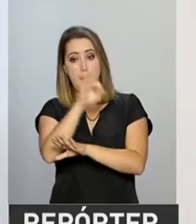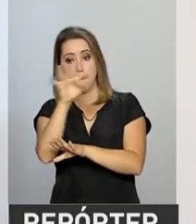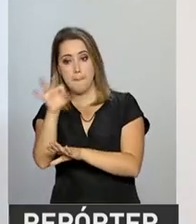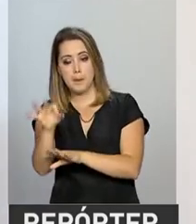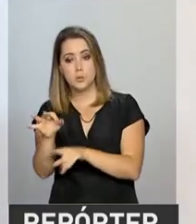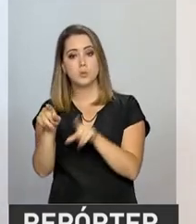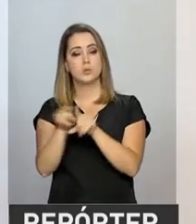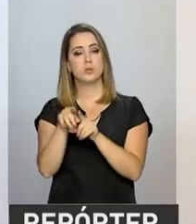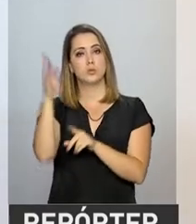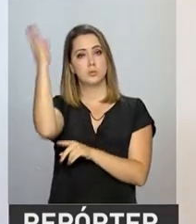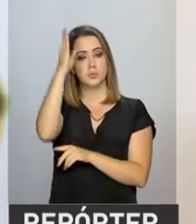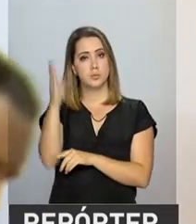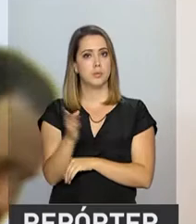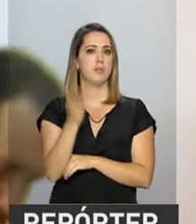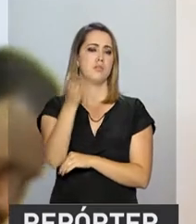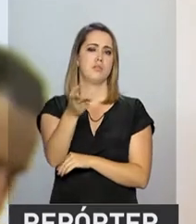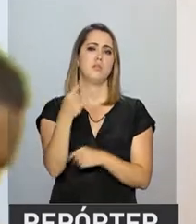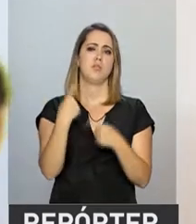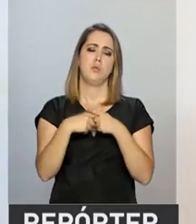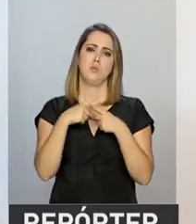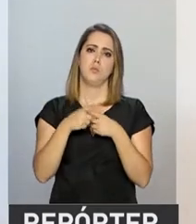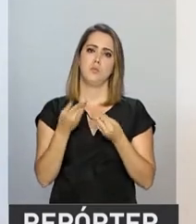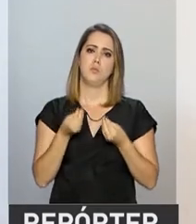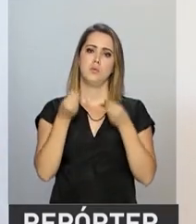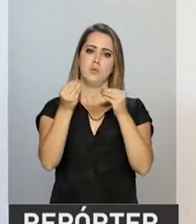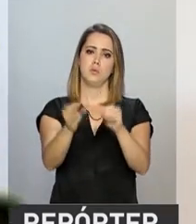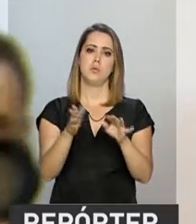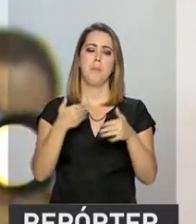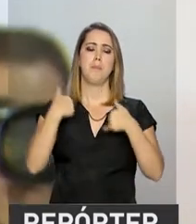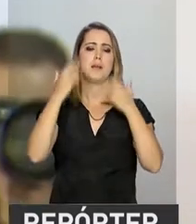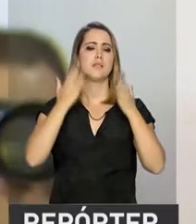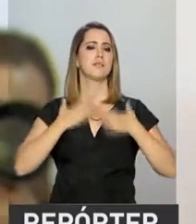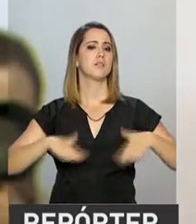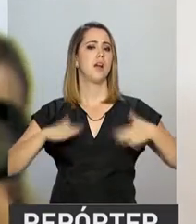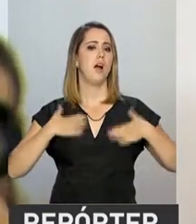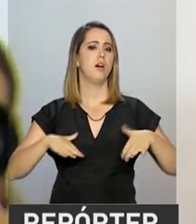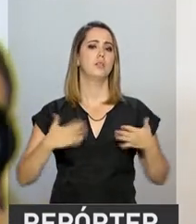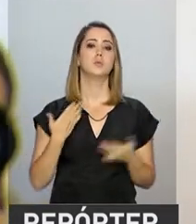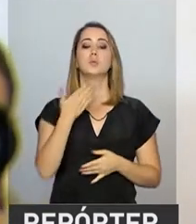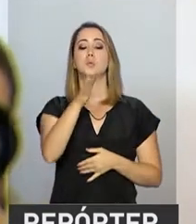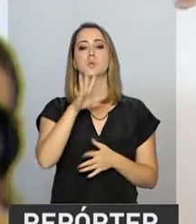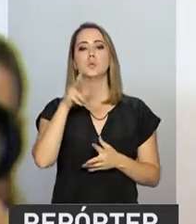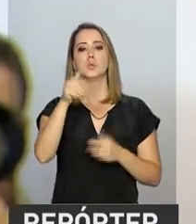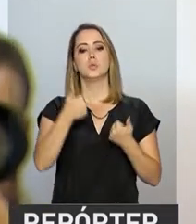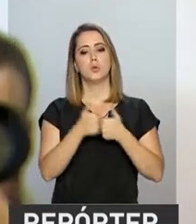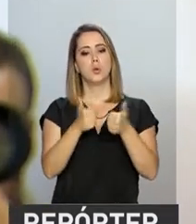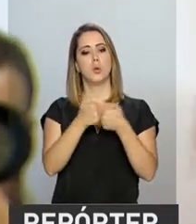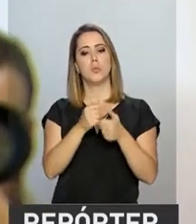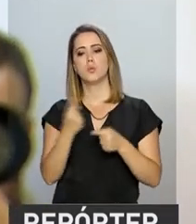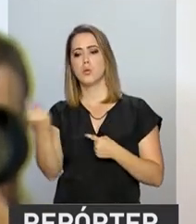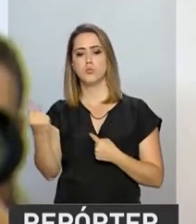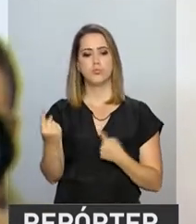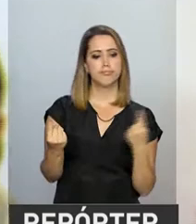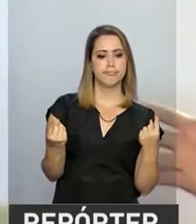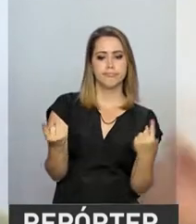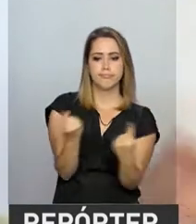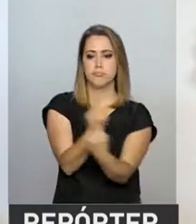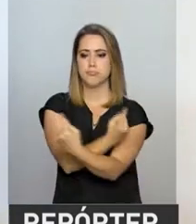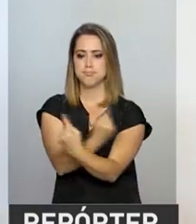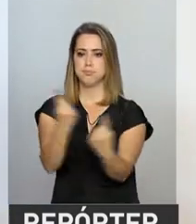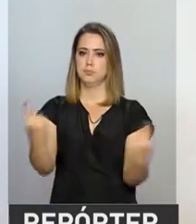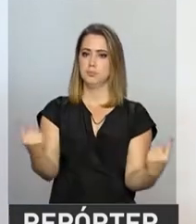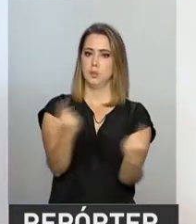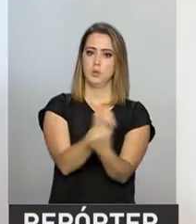esta ponte fará com digamos com maior tranqüilidade e fluidez toda a produção de um lado para o outro portanto